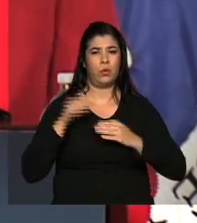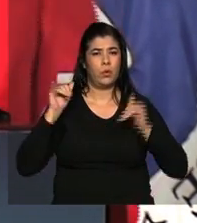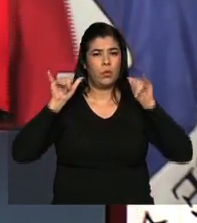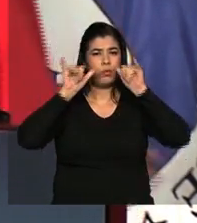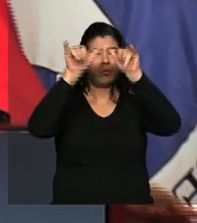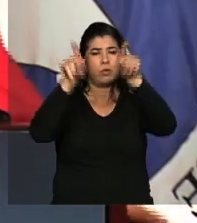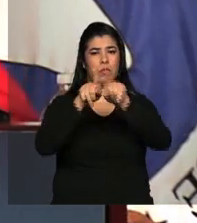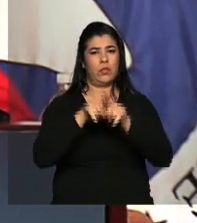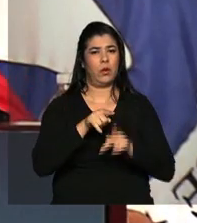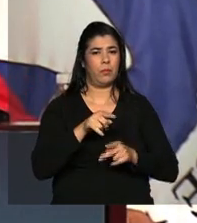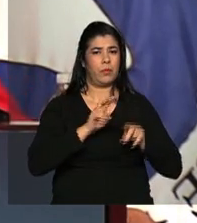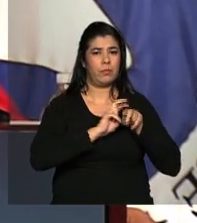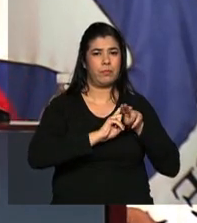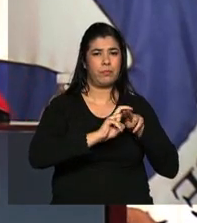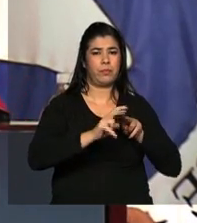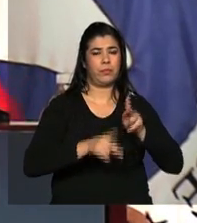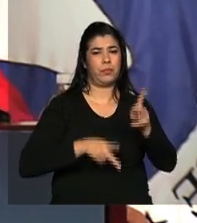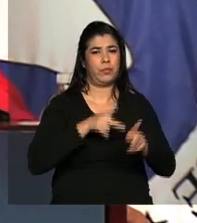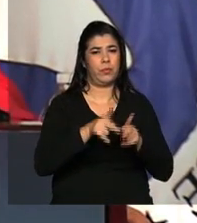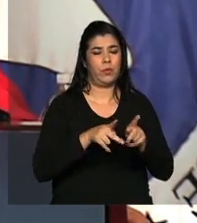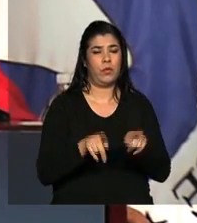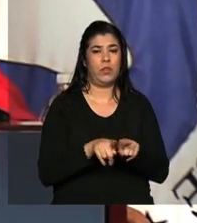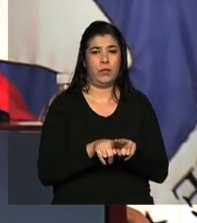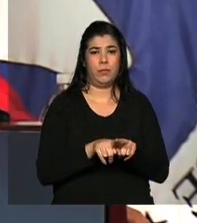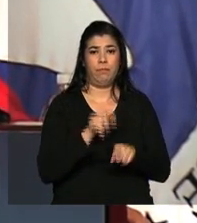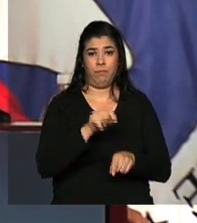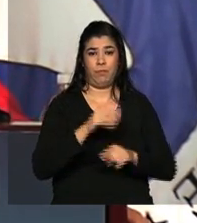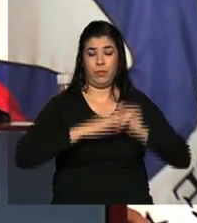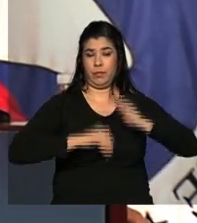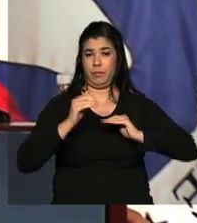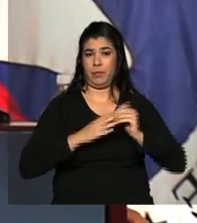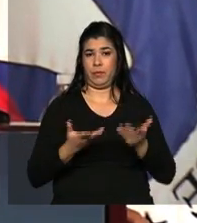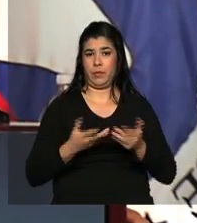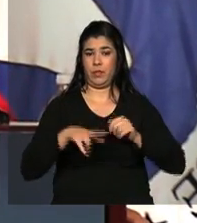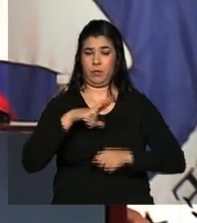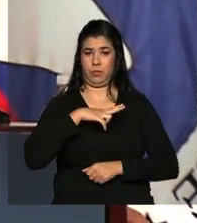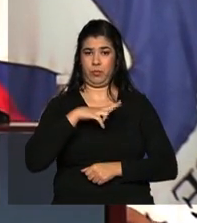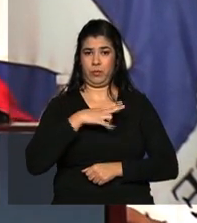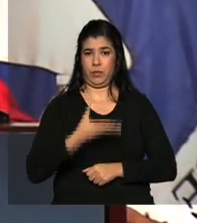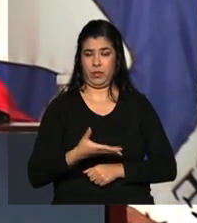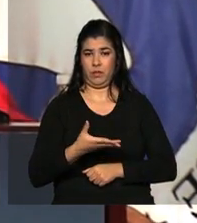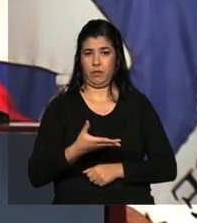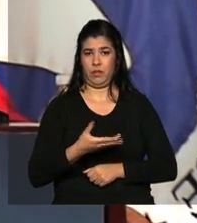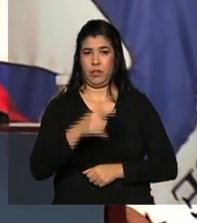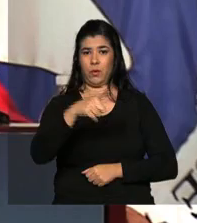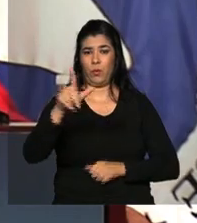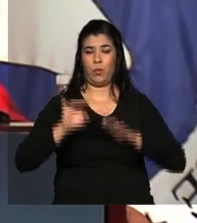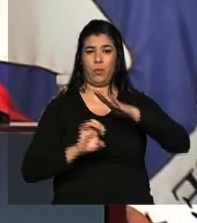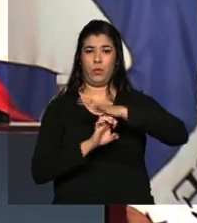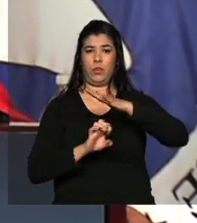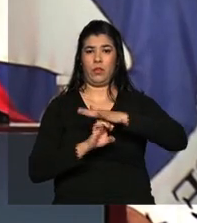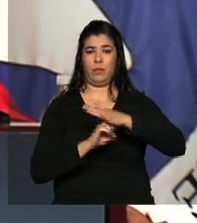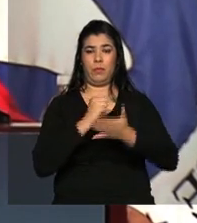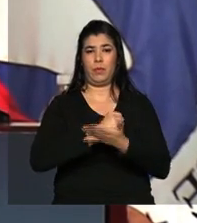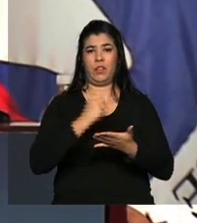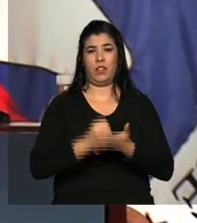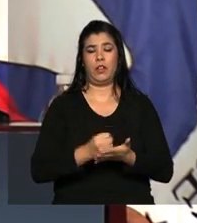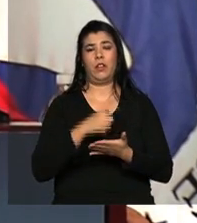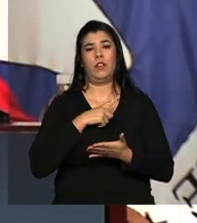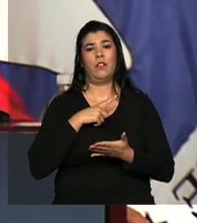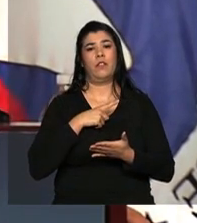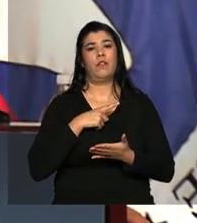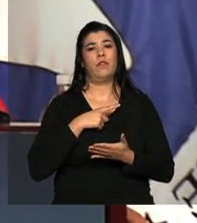uma concessão feita à iniciativa privada que passa, então, a operar, a investir